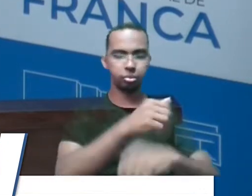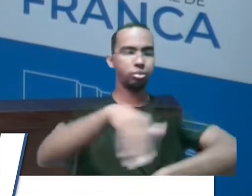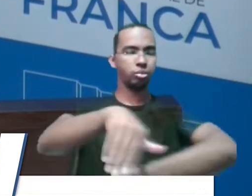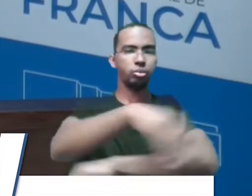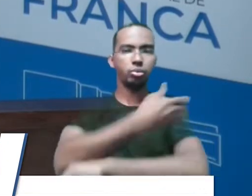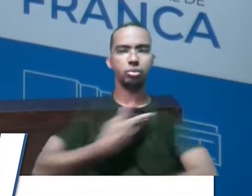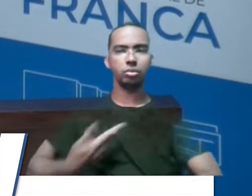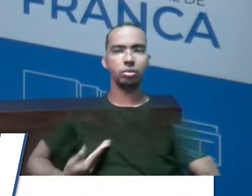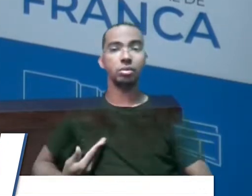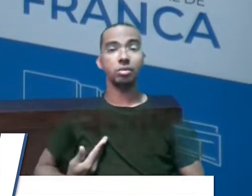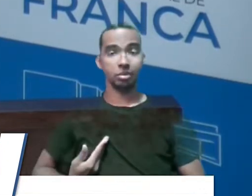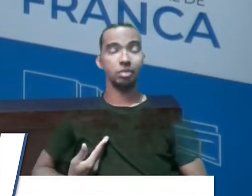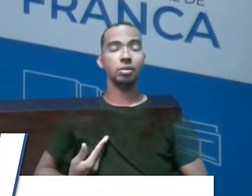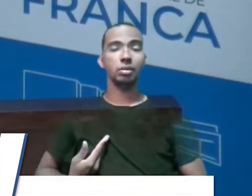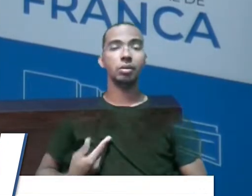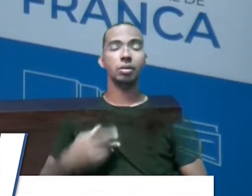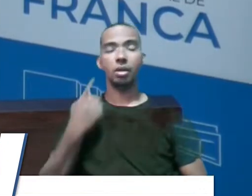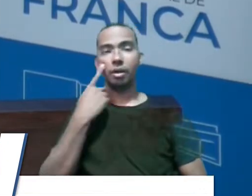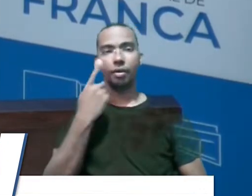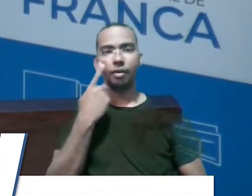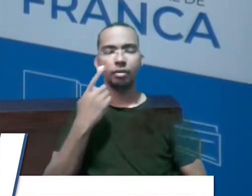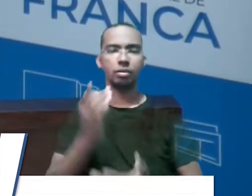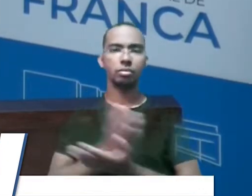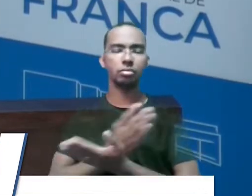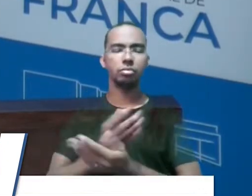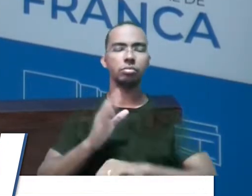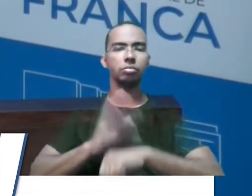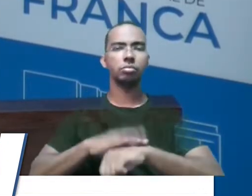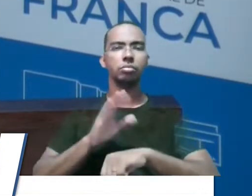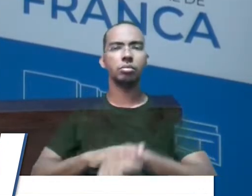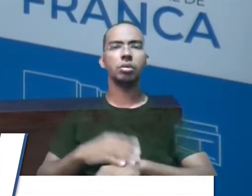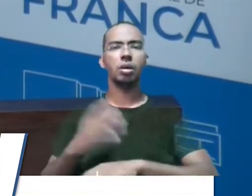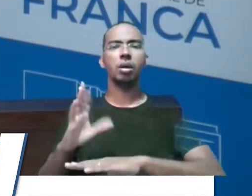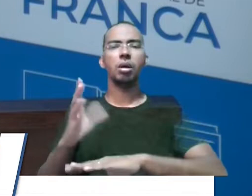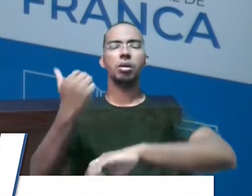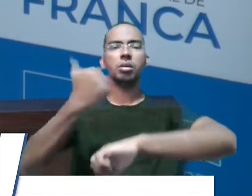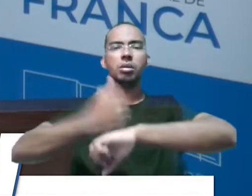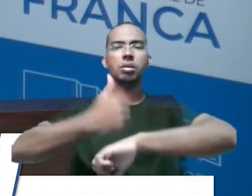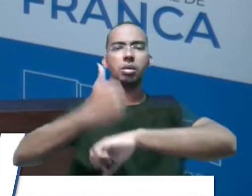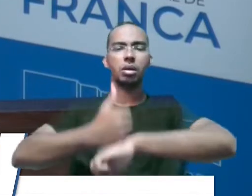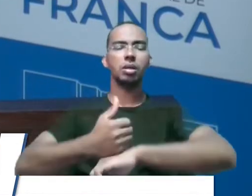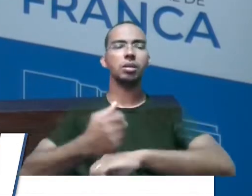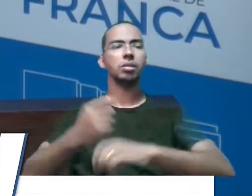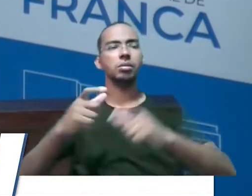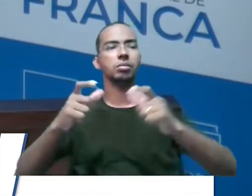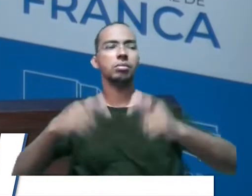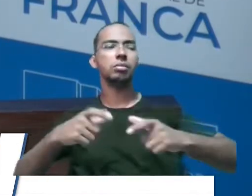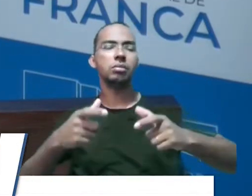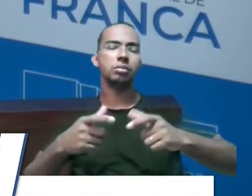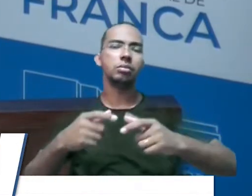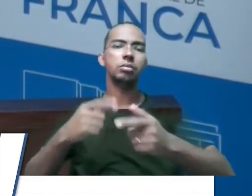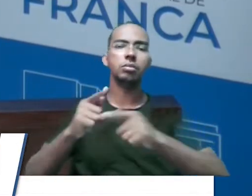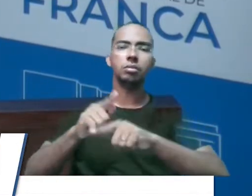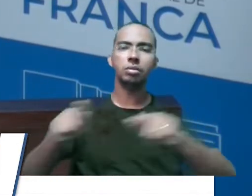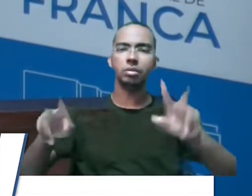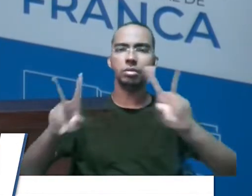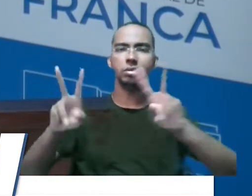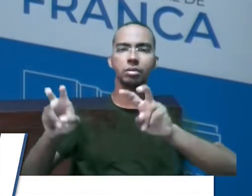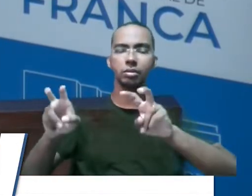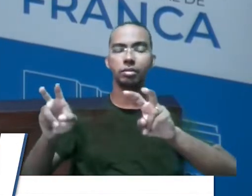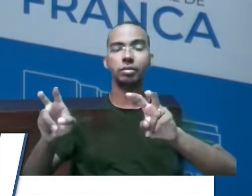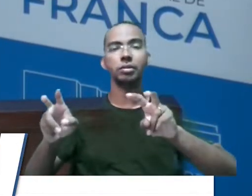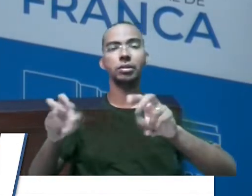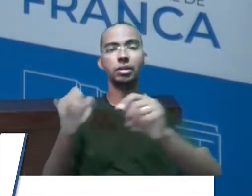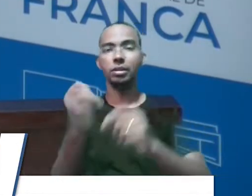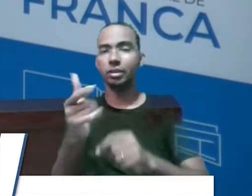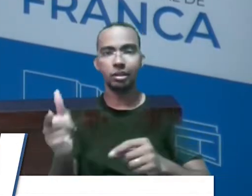E a gente vê aí a situação que às vezes as praças públicas ficam com relação à limpeza, e se não fosse os